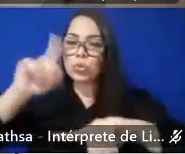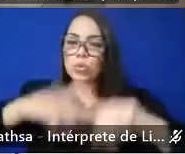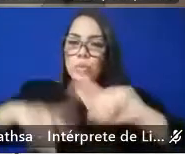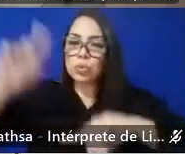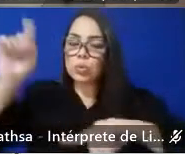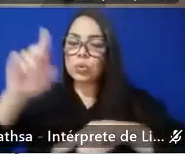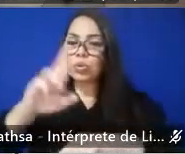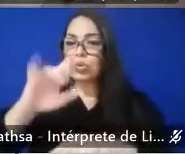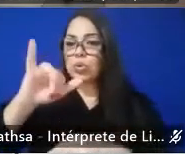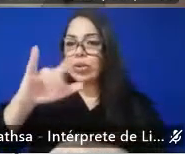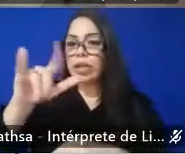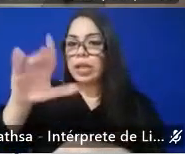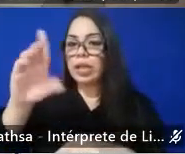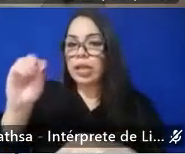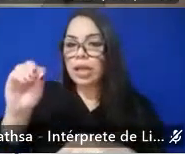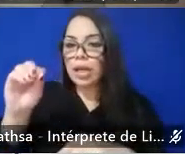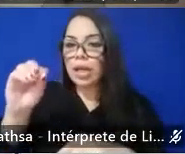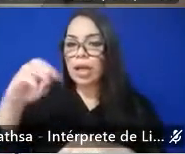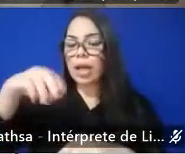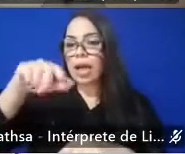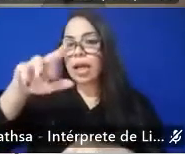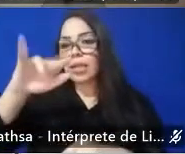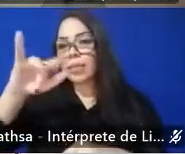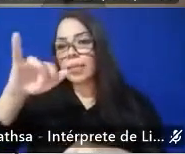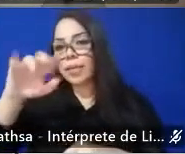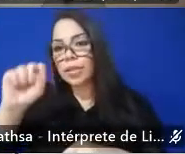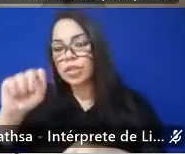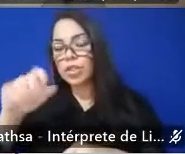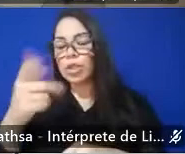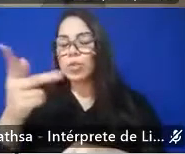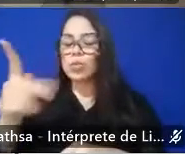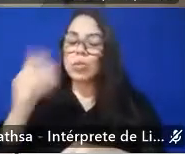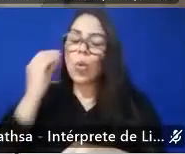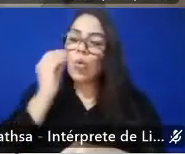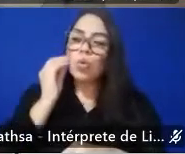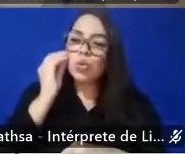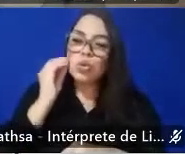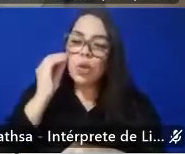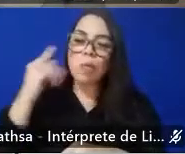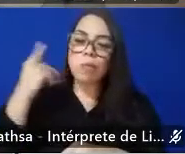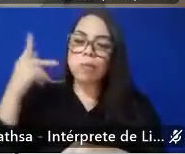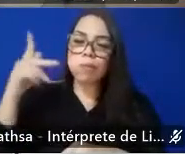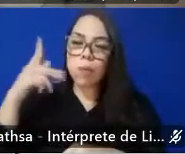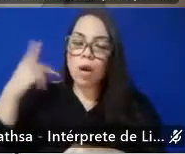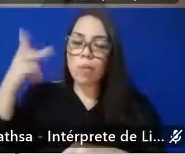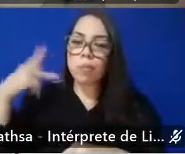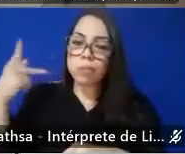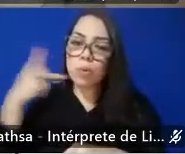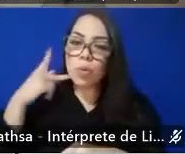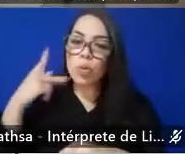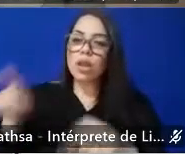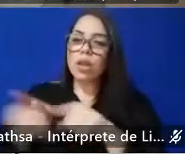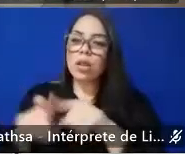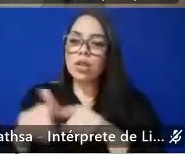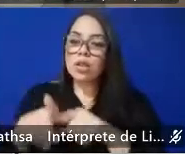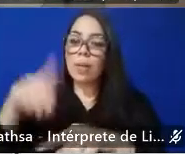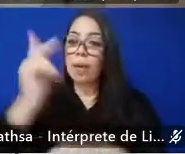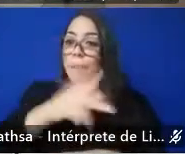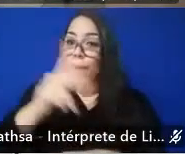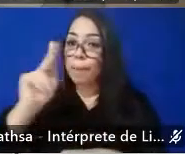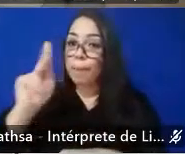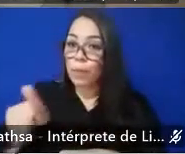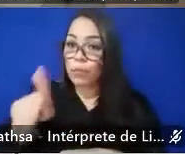Martins com toda sua experiência de procurador promotor Procurador de Justiça e professor também conhecendo